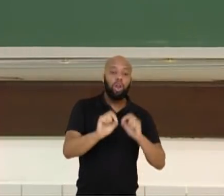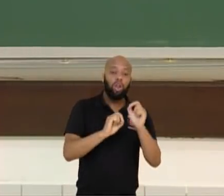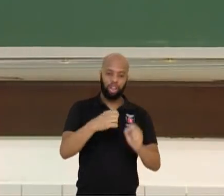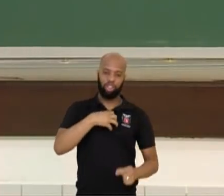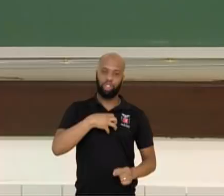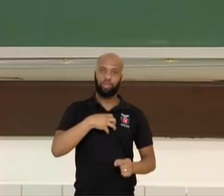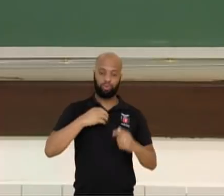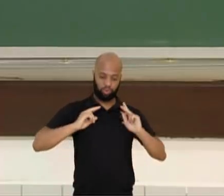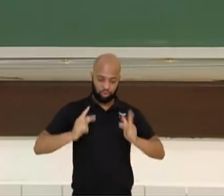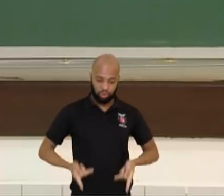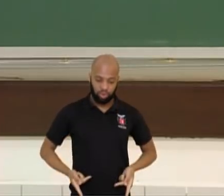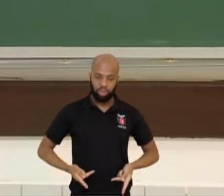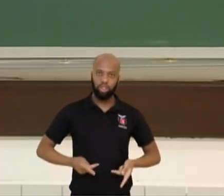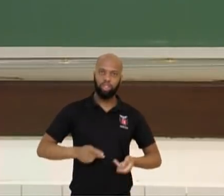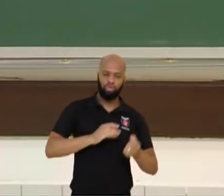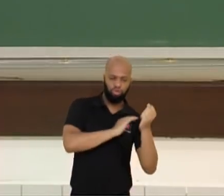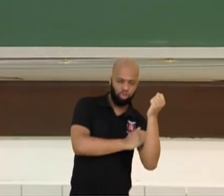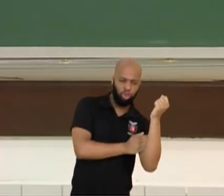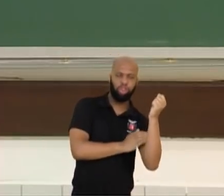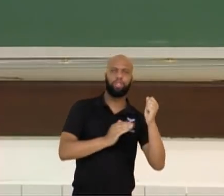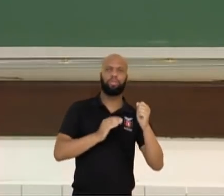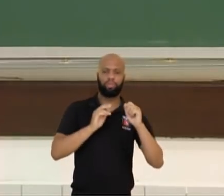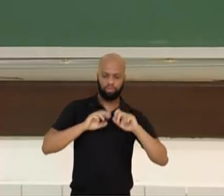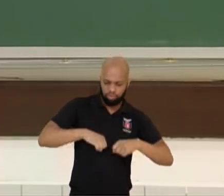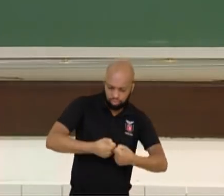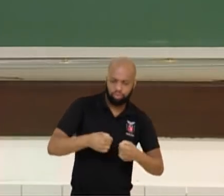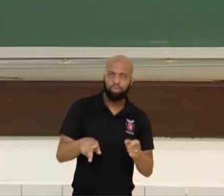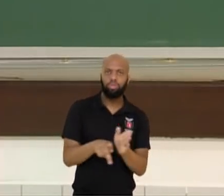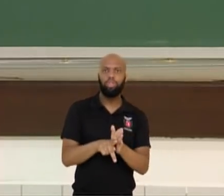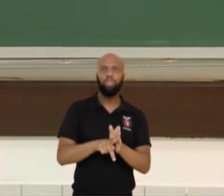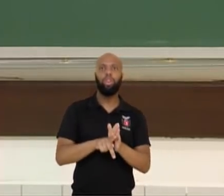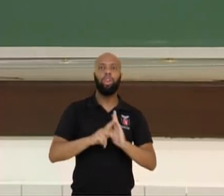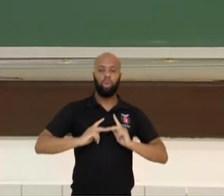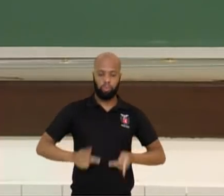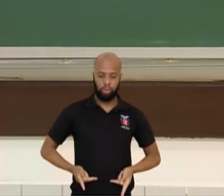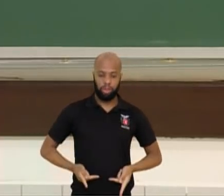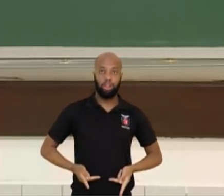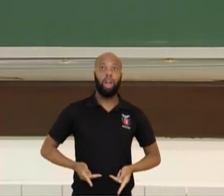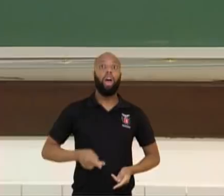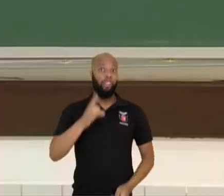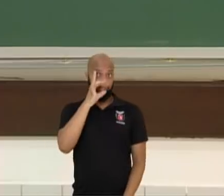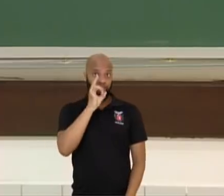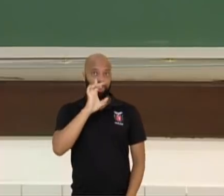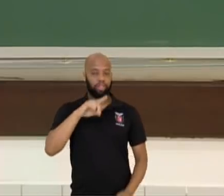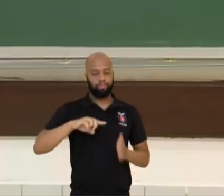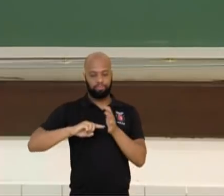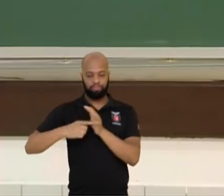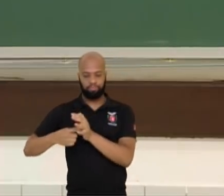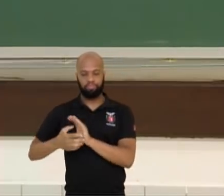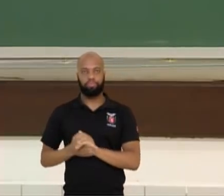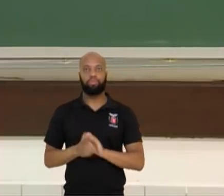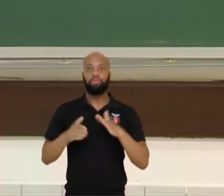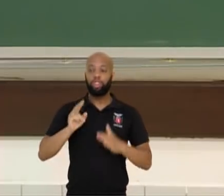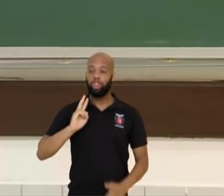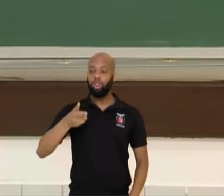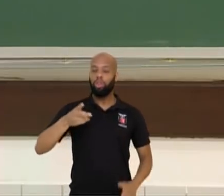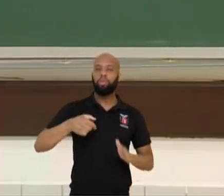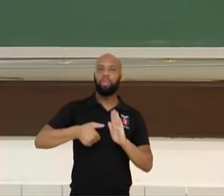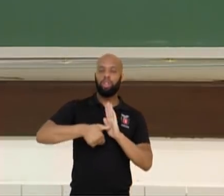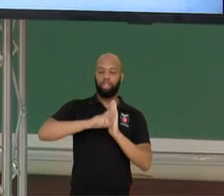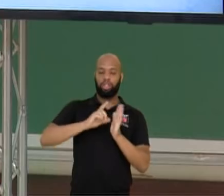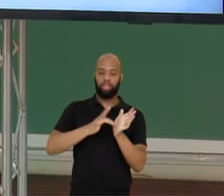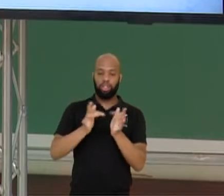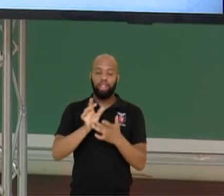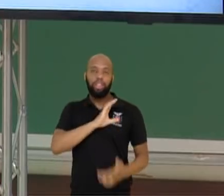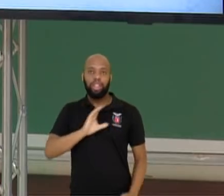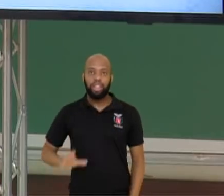Então, vejam que lá nessa época, 2000 anos antes de Cristo, a força humana era predominante. Tá? Então, para todas as